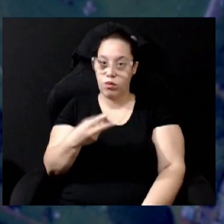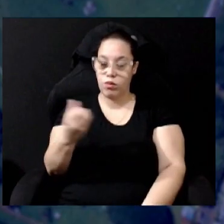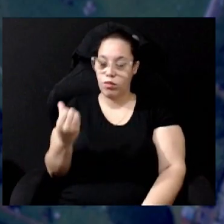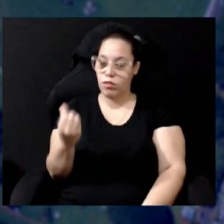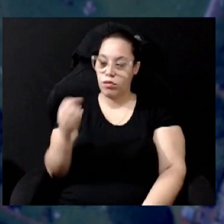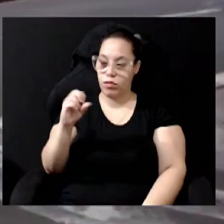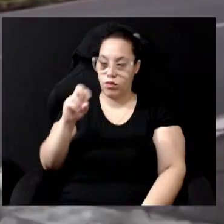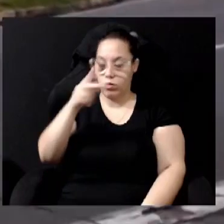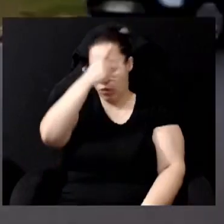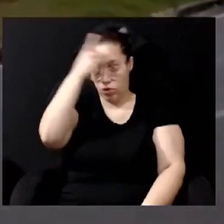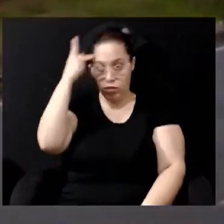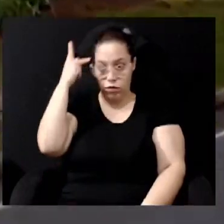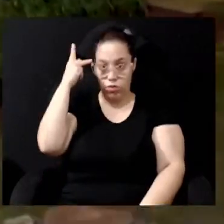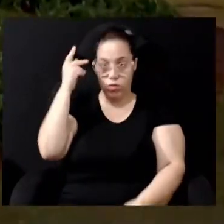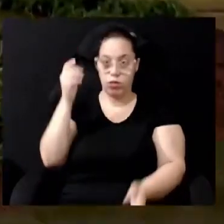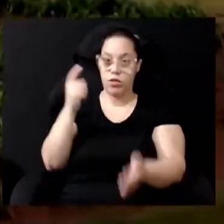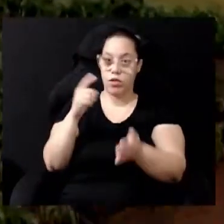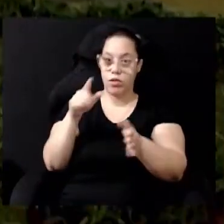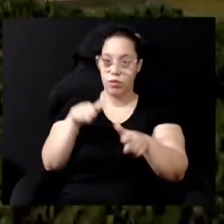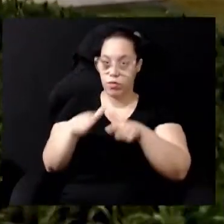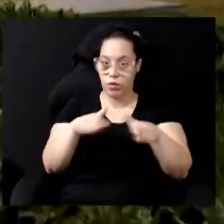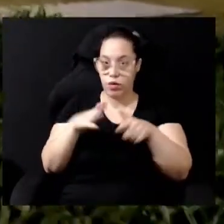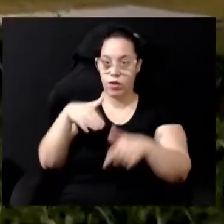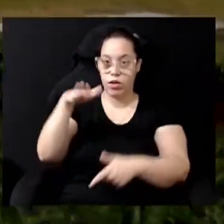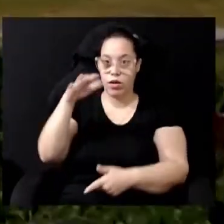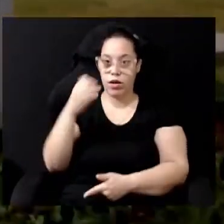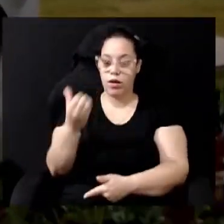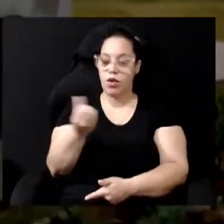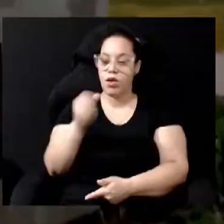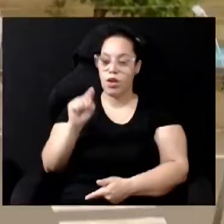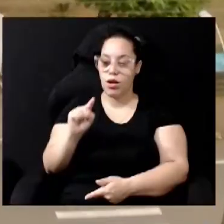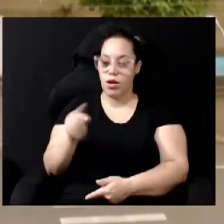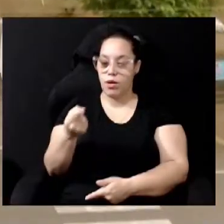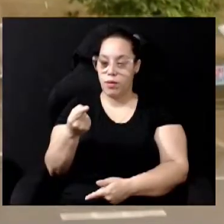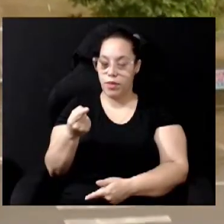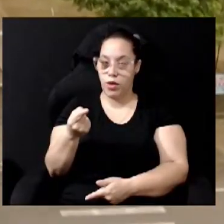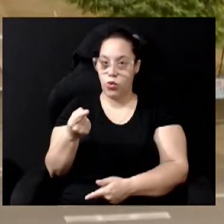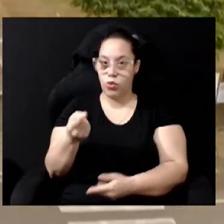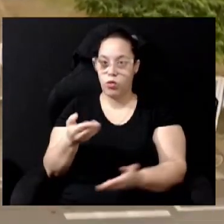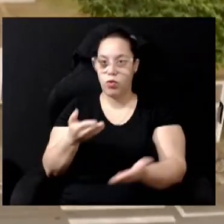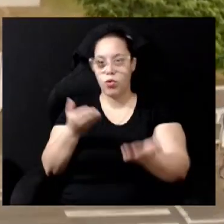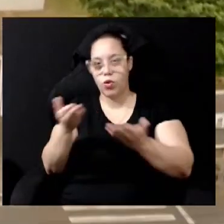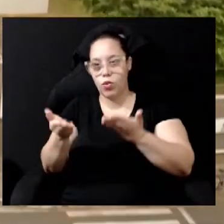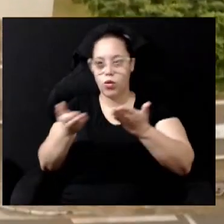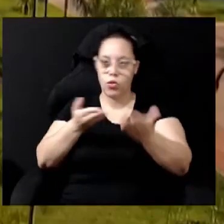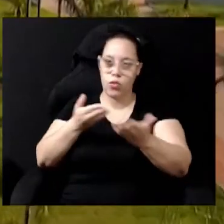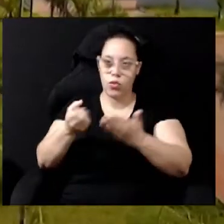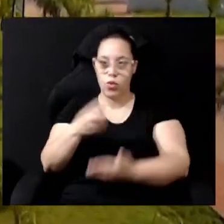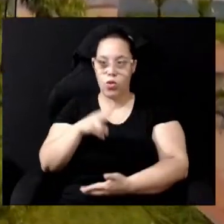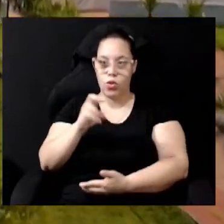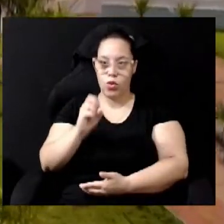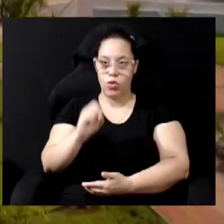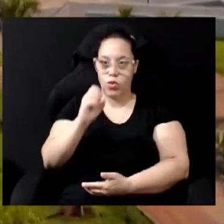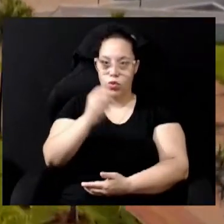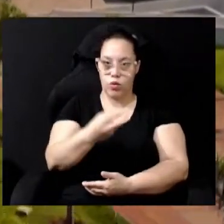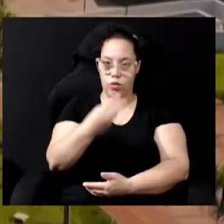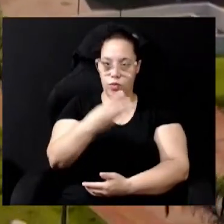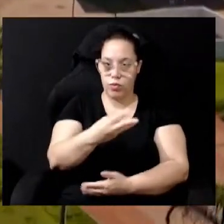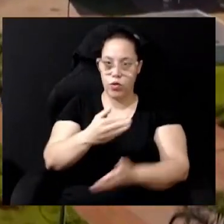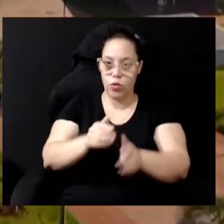53.265 pessoas. São mais de 6.000 posições comparado a 2023, representando um aumento